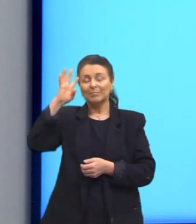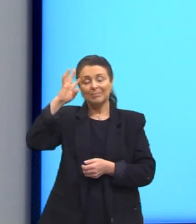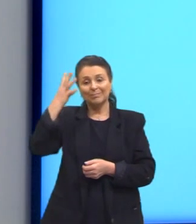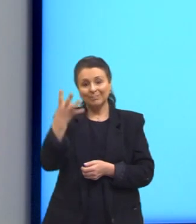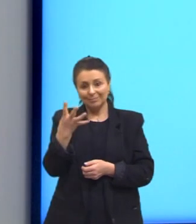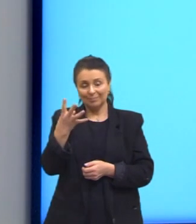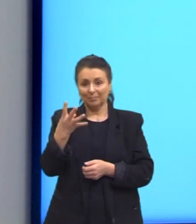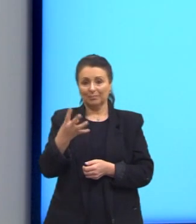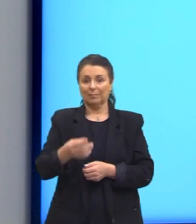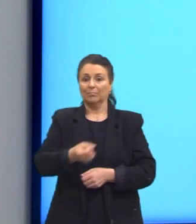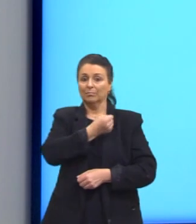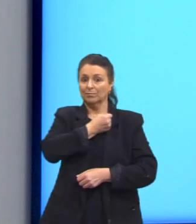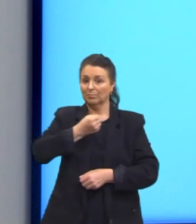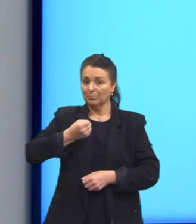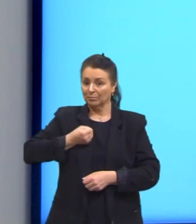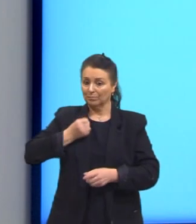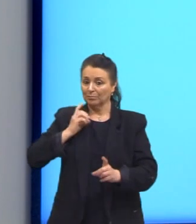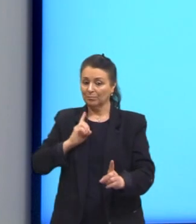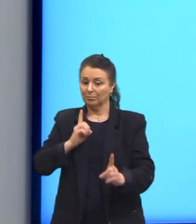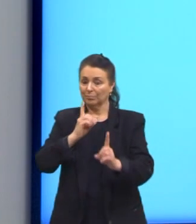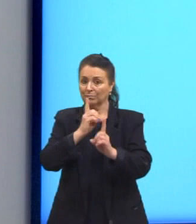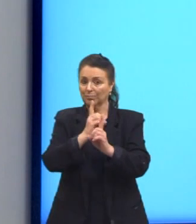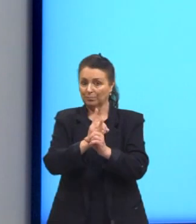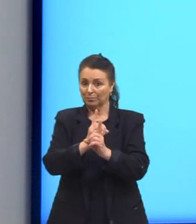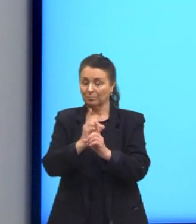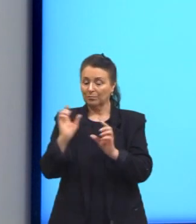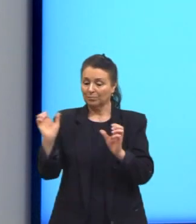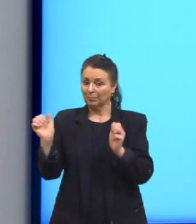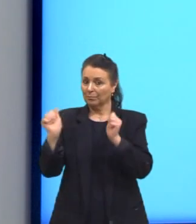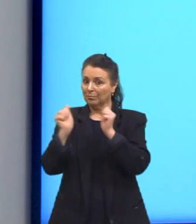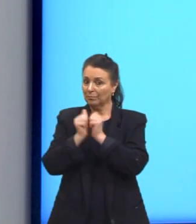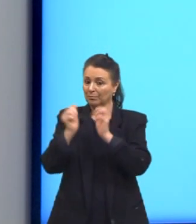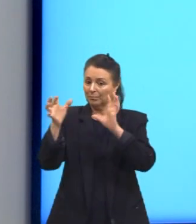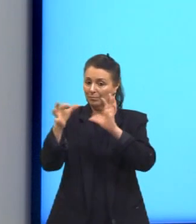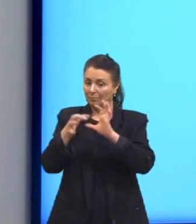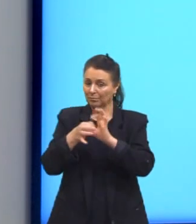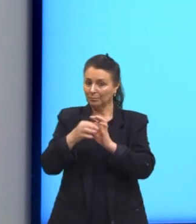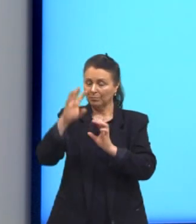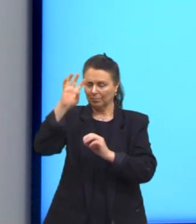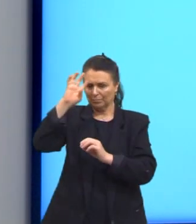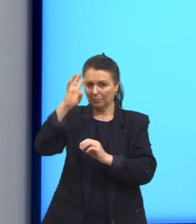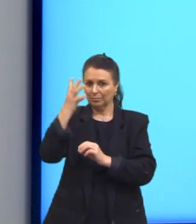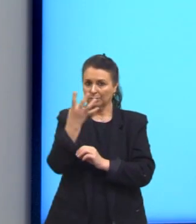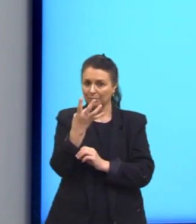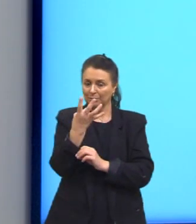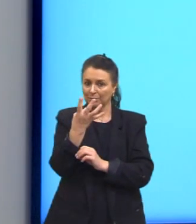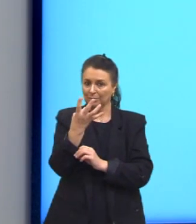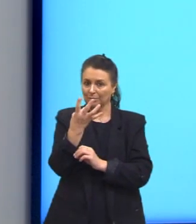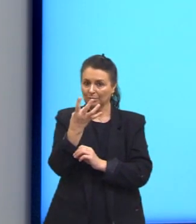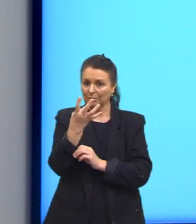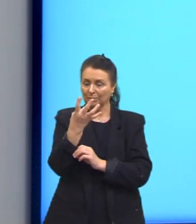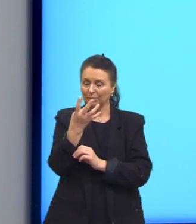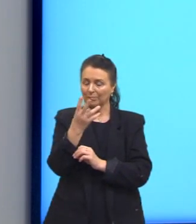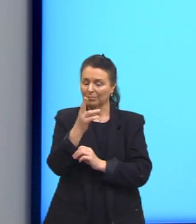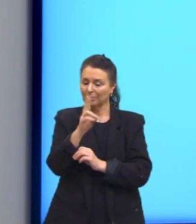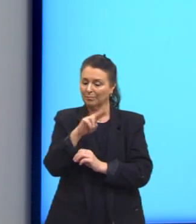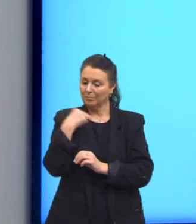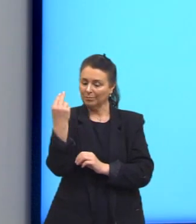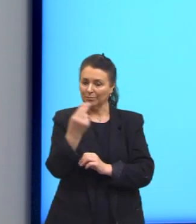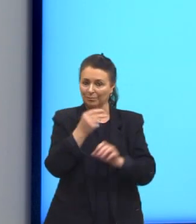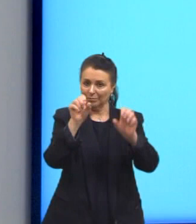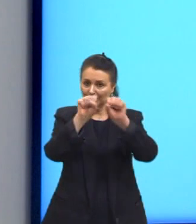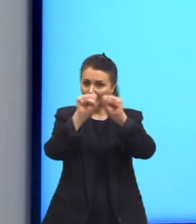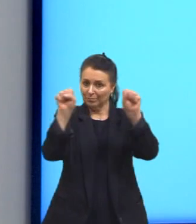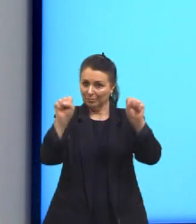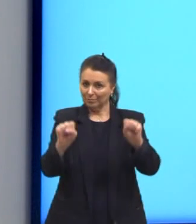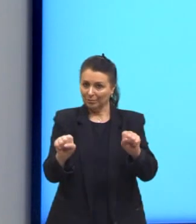do determinante, ele vai estar associado com as soluções, né, do nosso sistema.